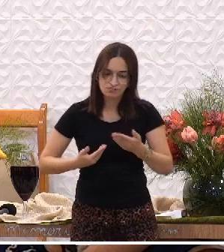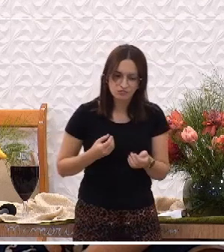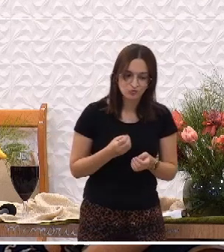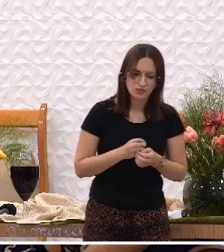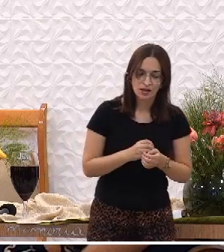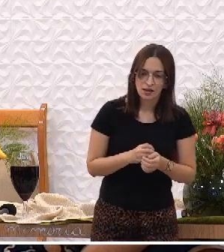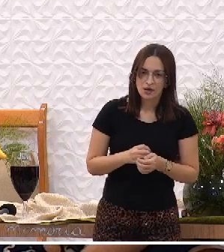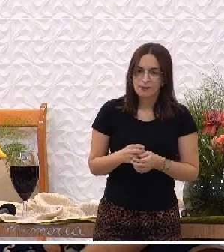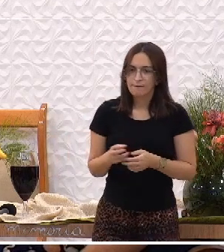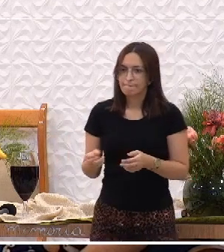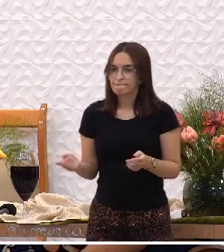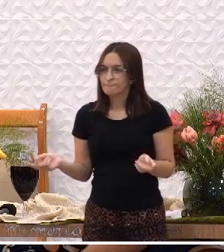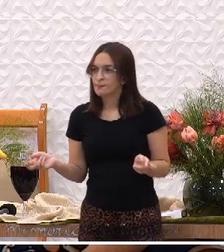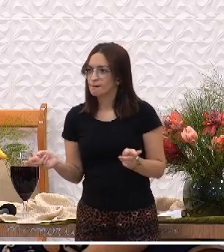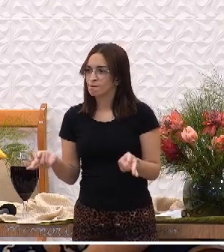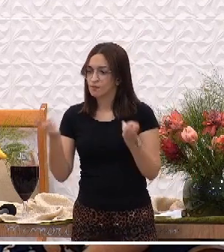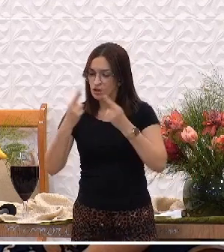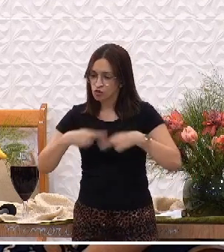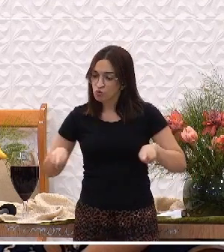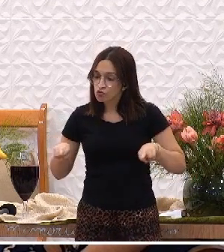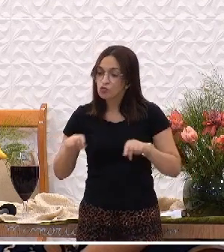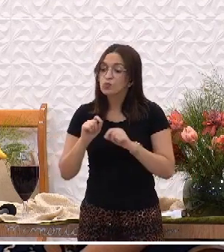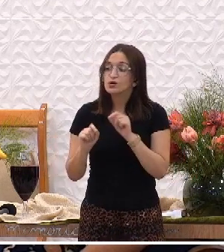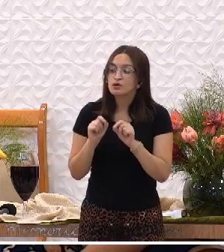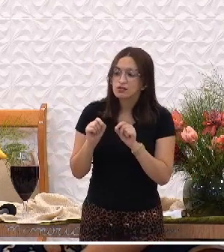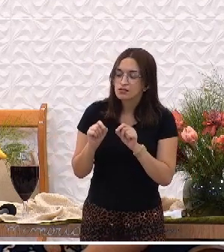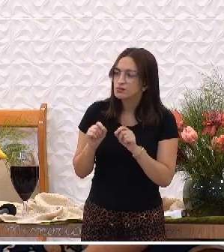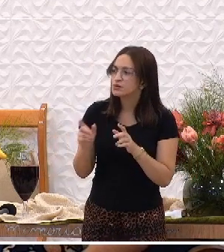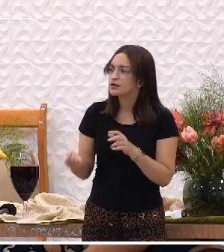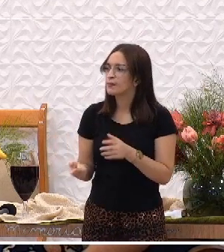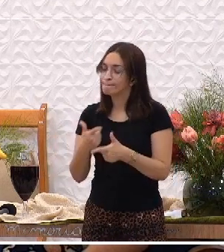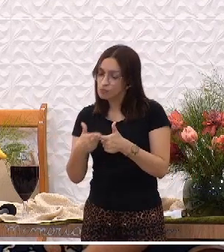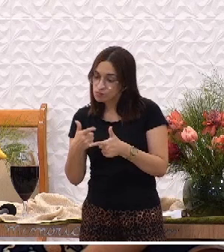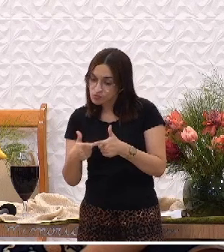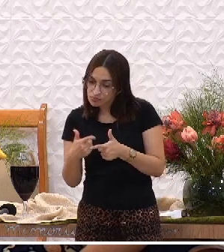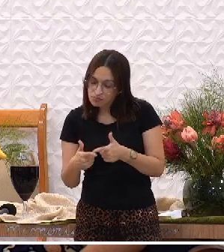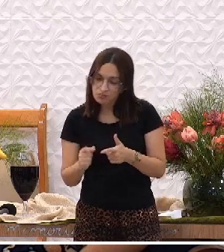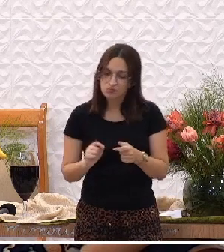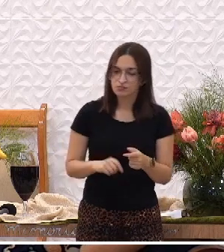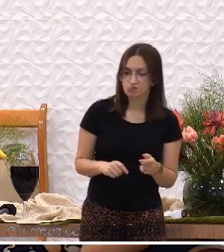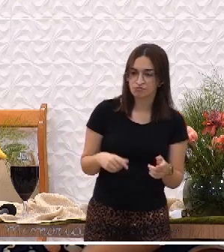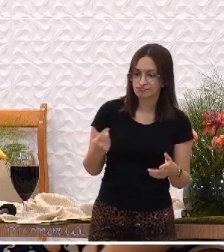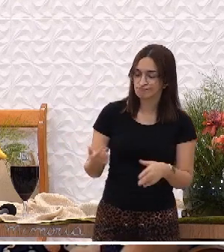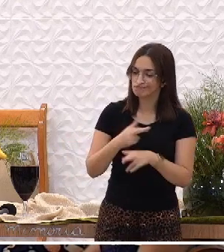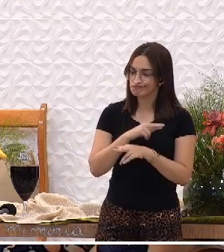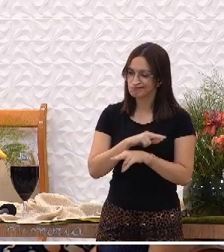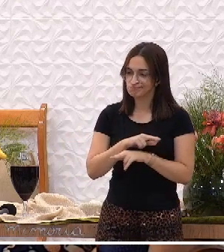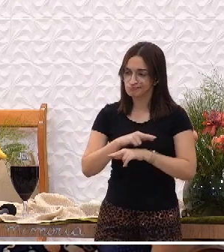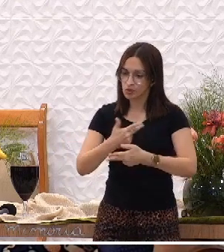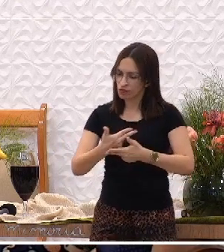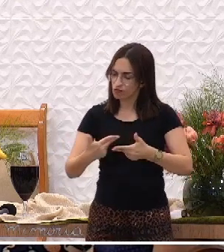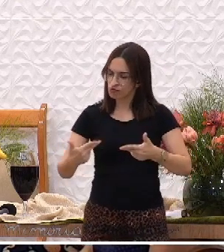para resolver controvérsias, e muitas vezes nessas controvérsias eram enviadas cartas com recomendações, eram